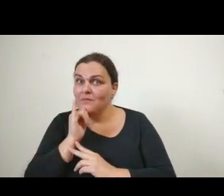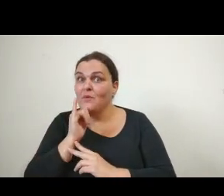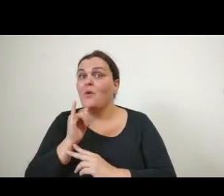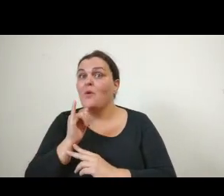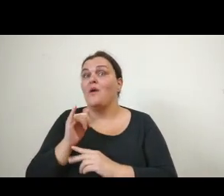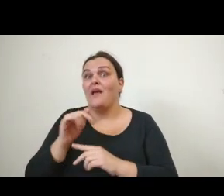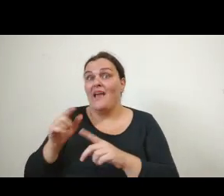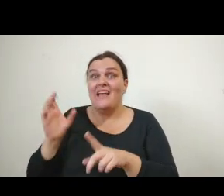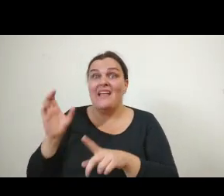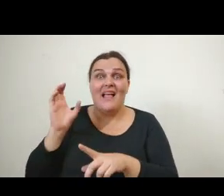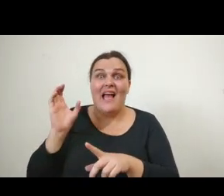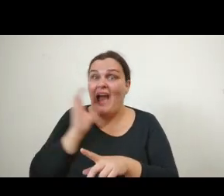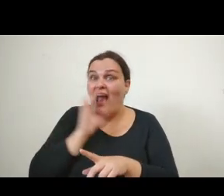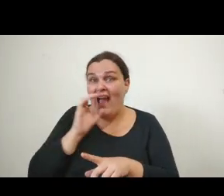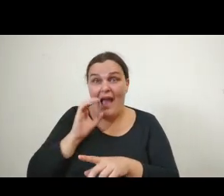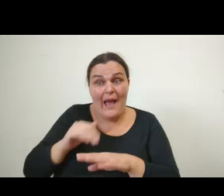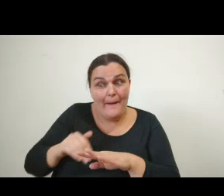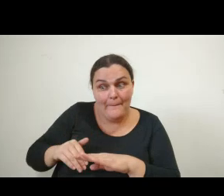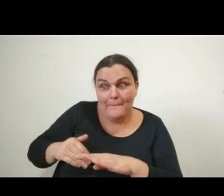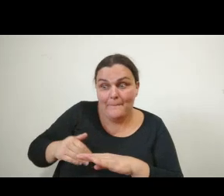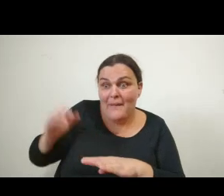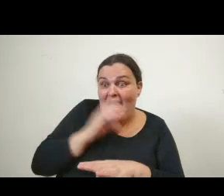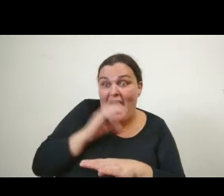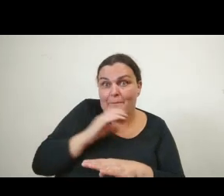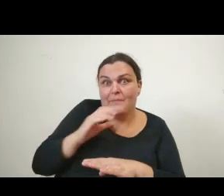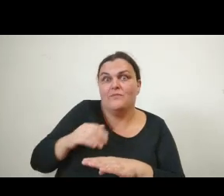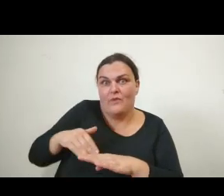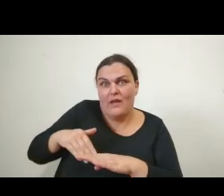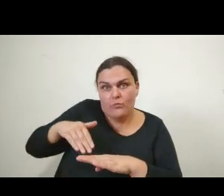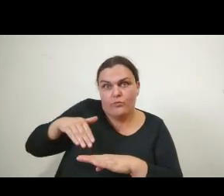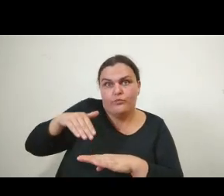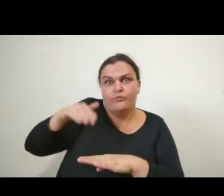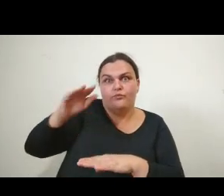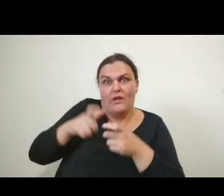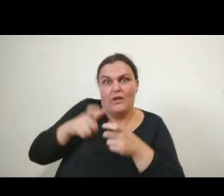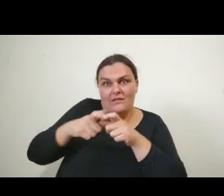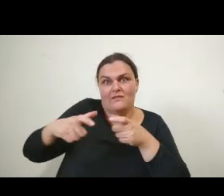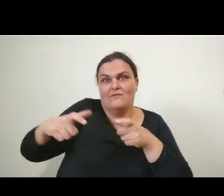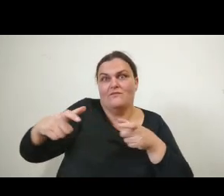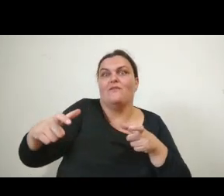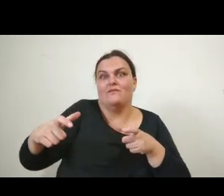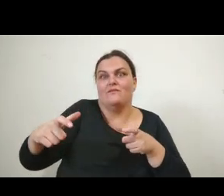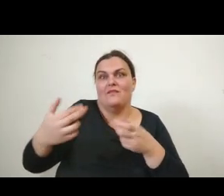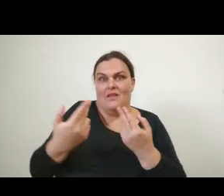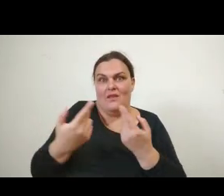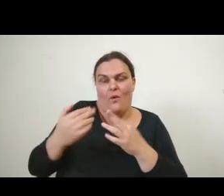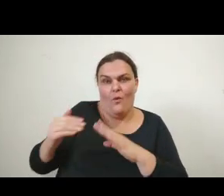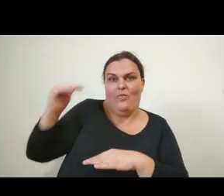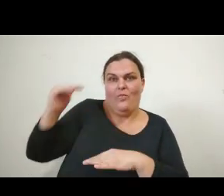maiores temperaturas, olha o que acontece com a duração média de uma geração. Ela é bem menor a 30 do que